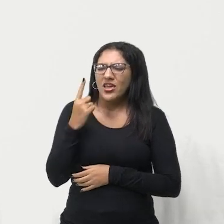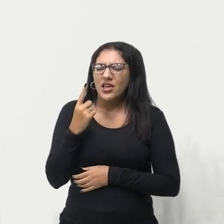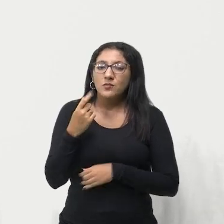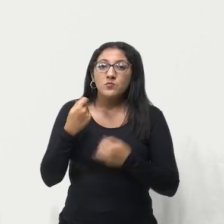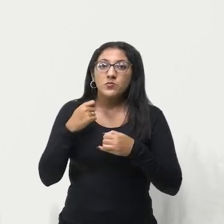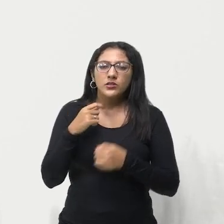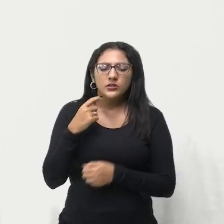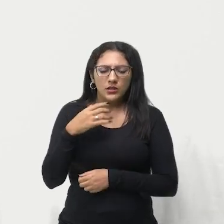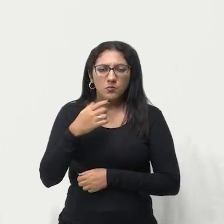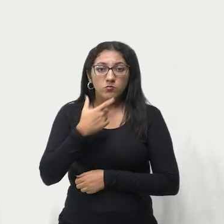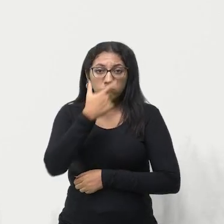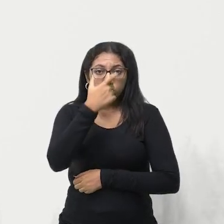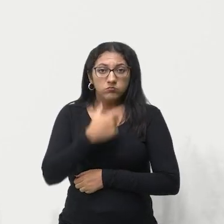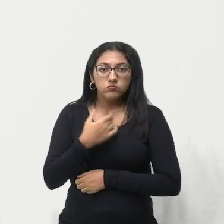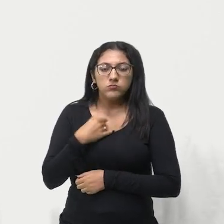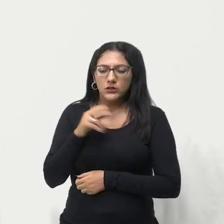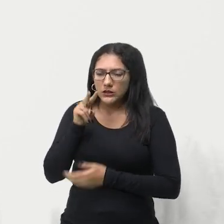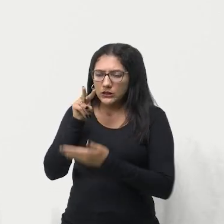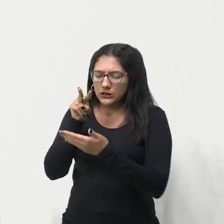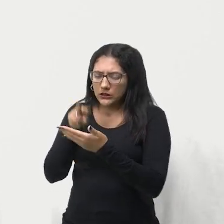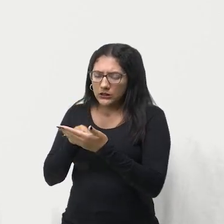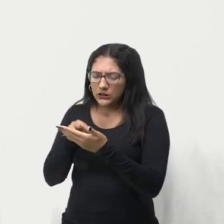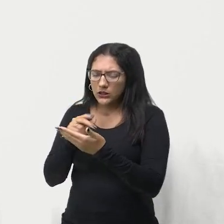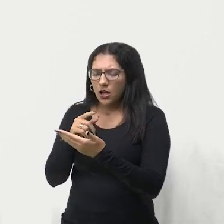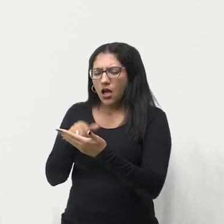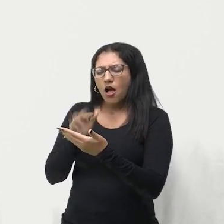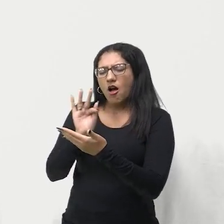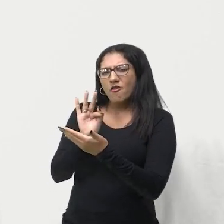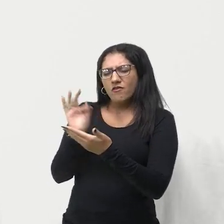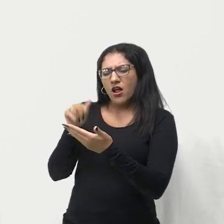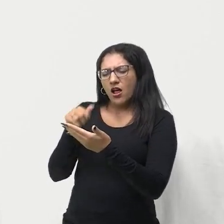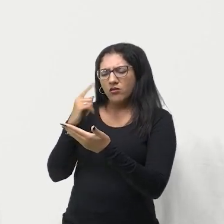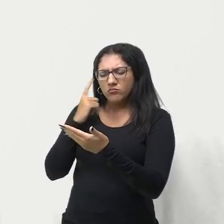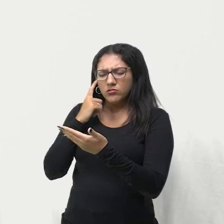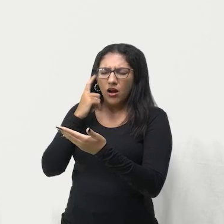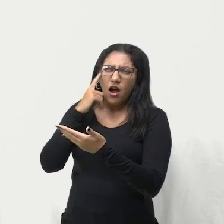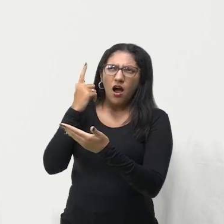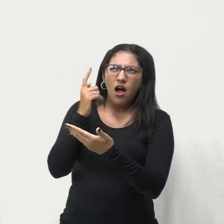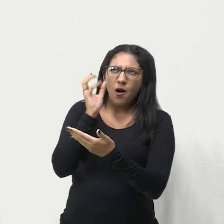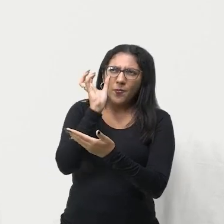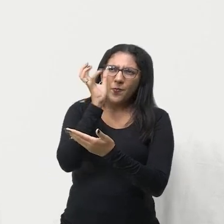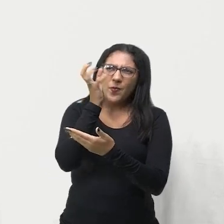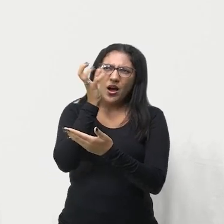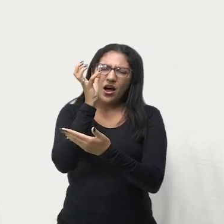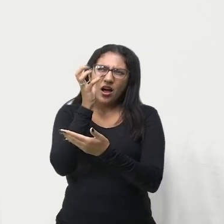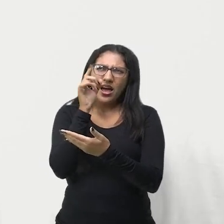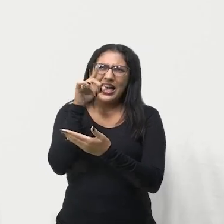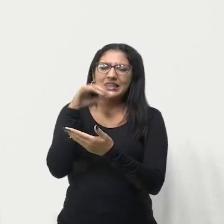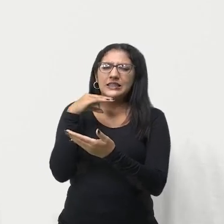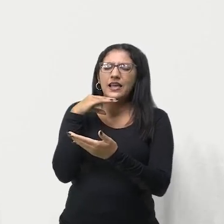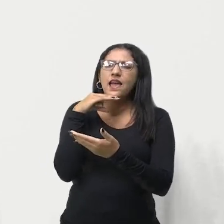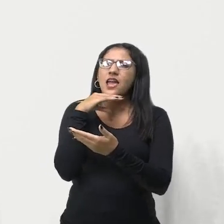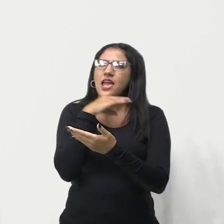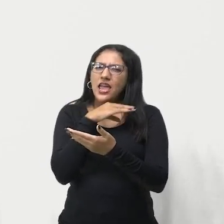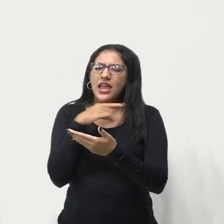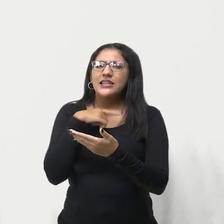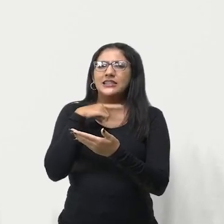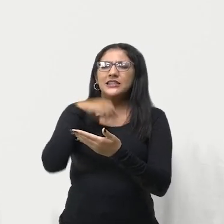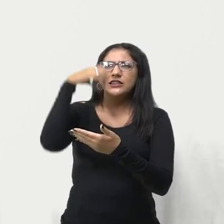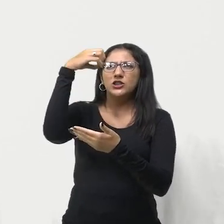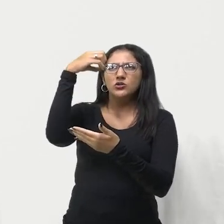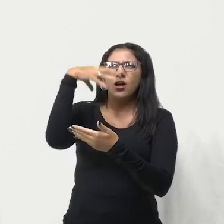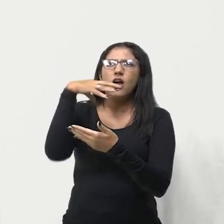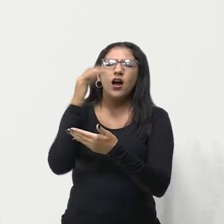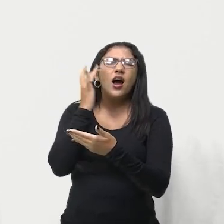implícitas. O leitor é que vai imaginar. Ah, eu acredito que seja por causa de ser ali, porque a lâmpada